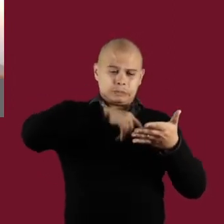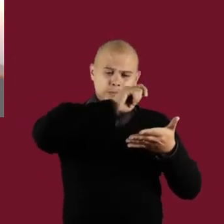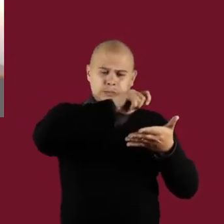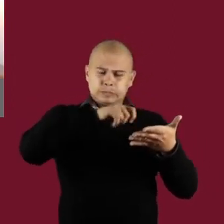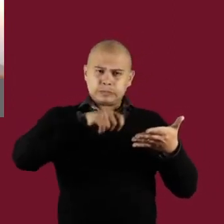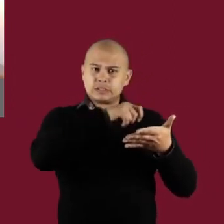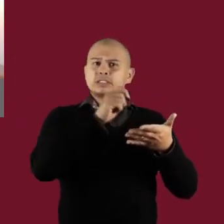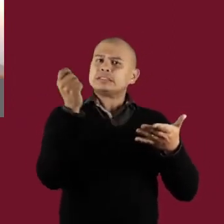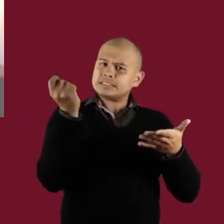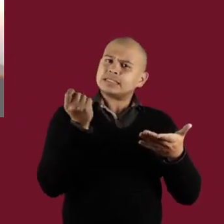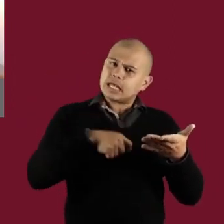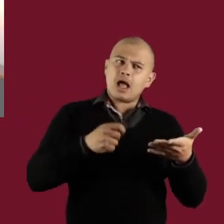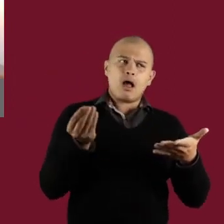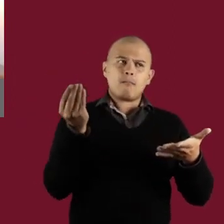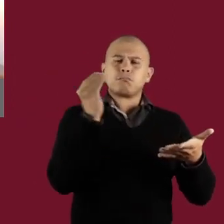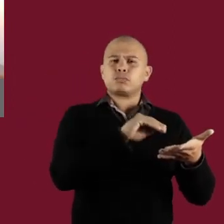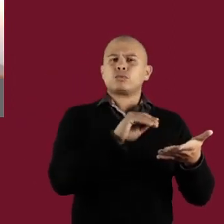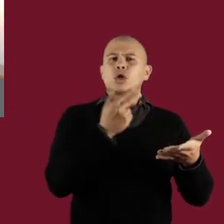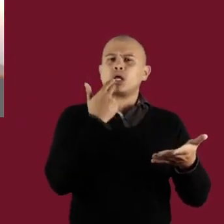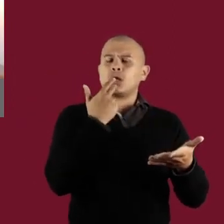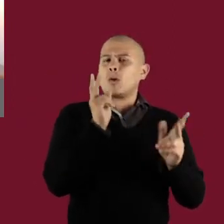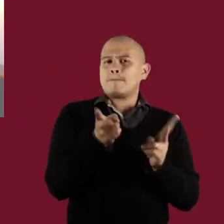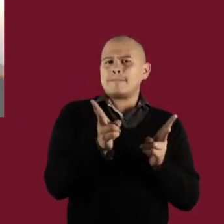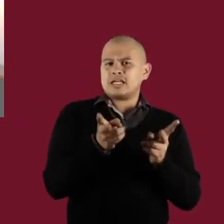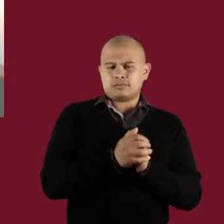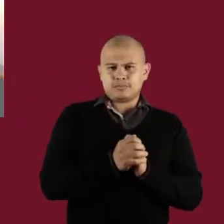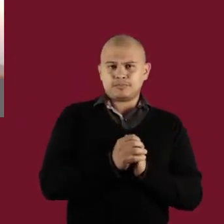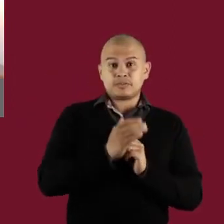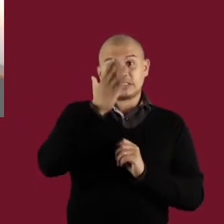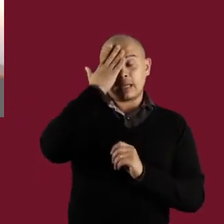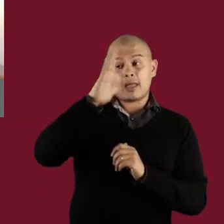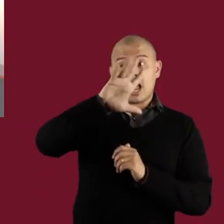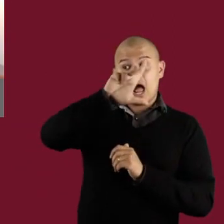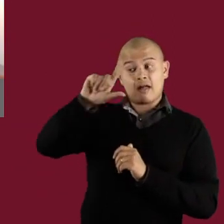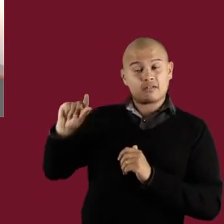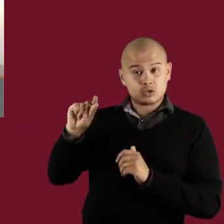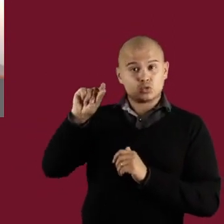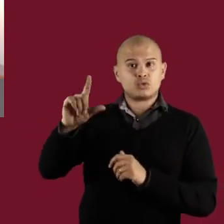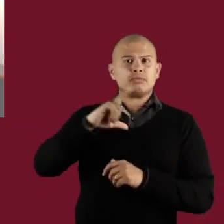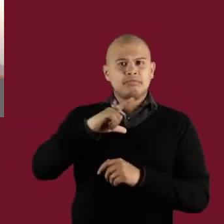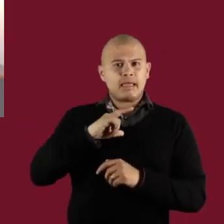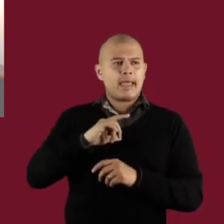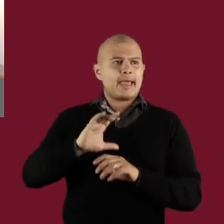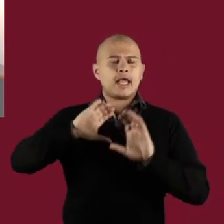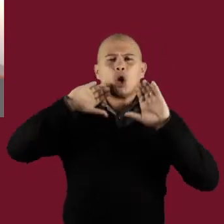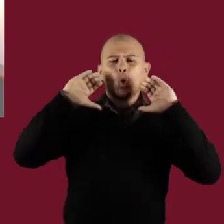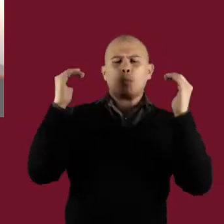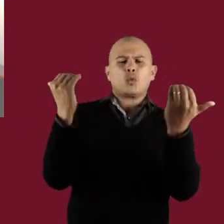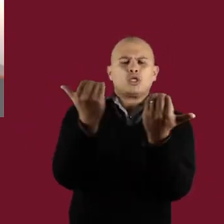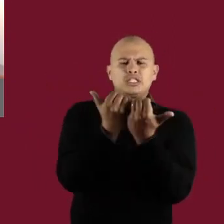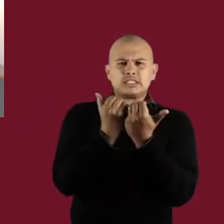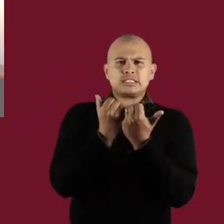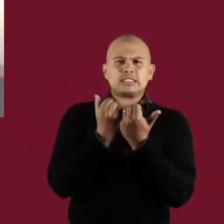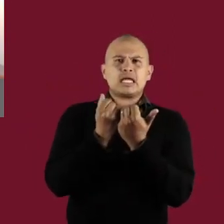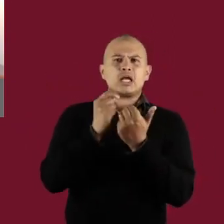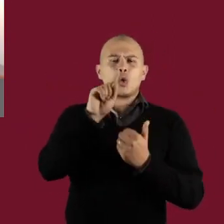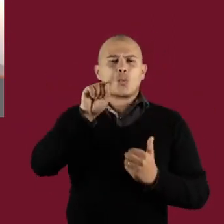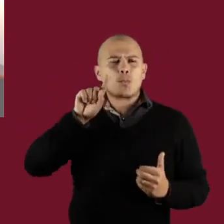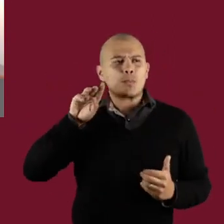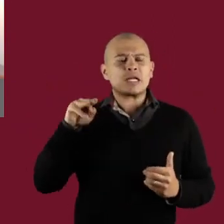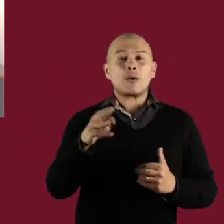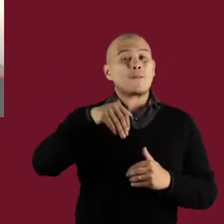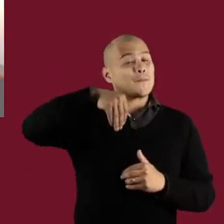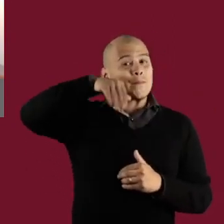ressaltou, Eleutério, e também ressaltando que, claro, na África do Sul tem uma enorme comunidade de portugueses, mais de 1 milhão de portugueses vivem ali.